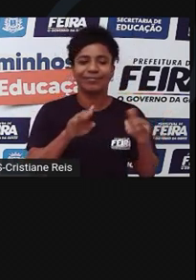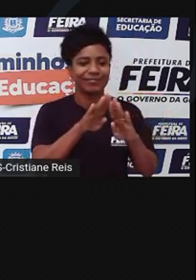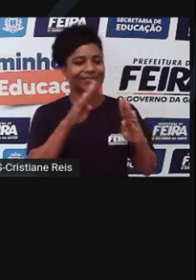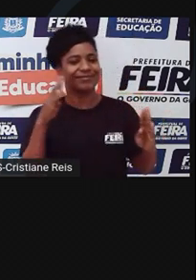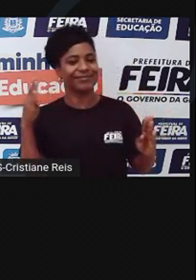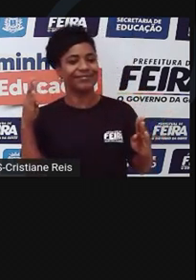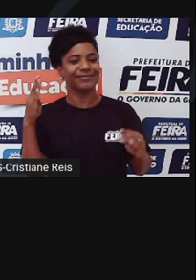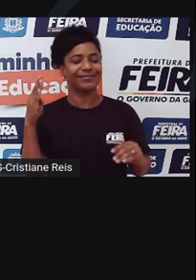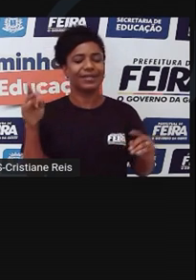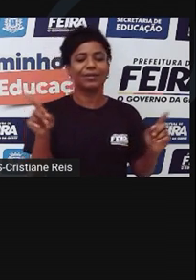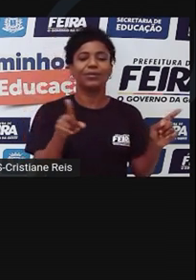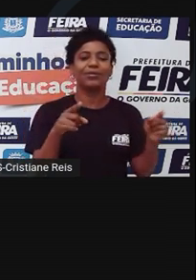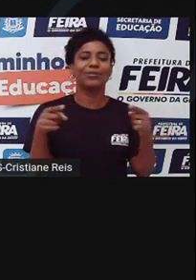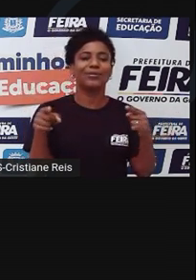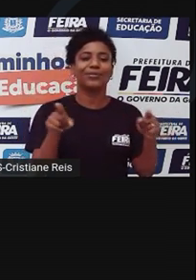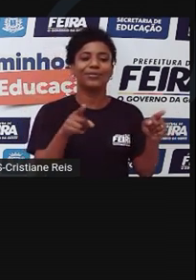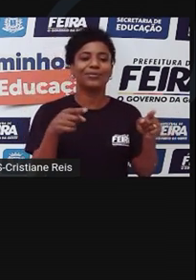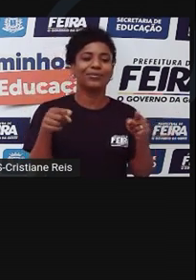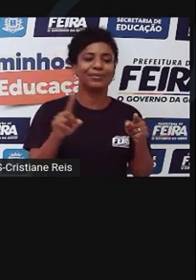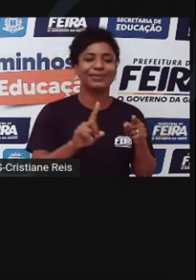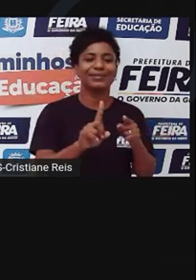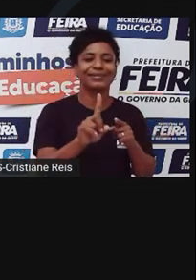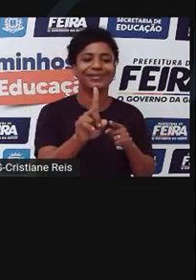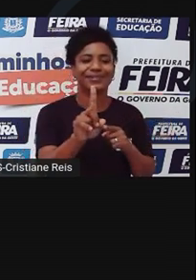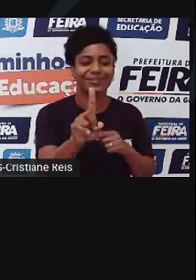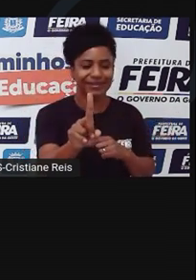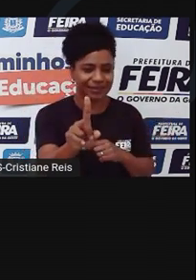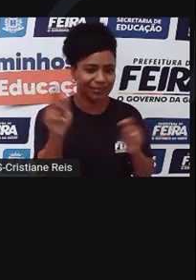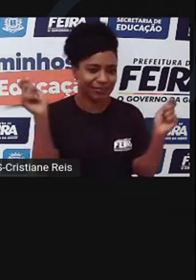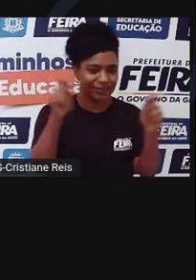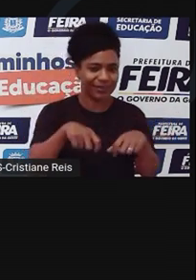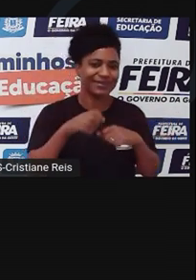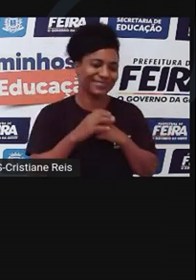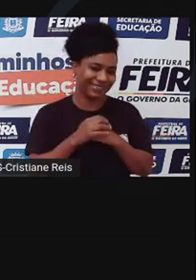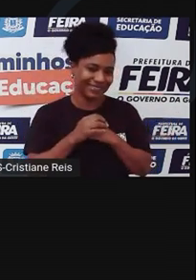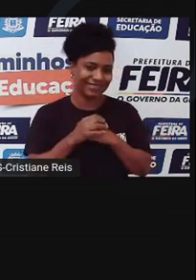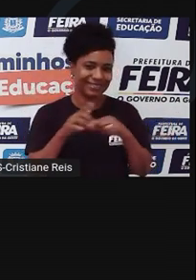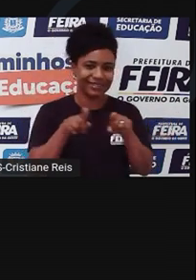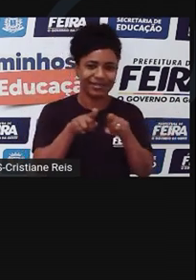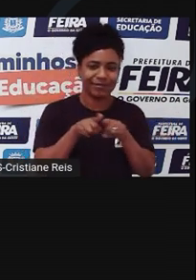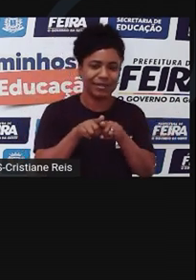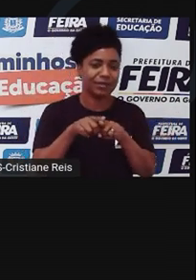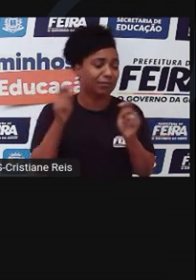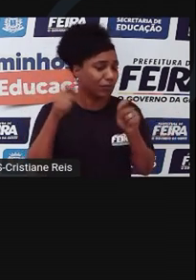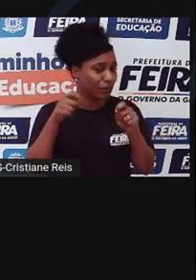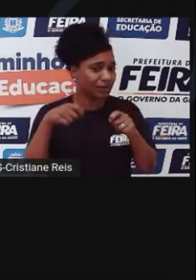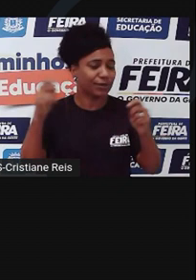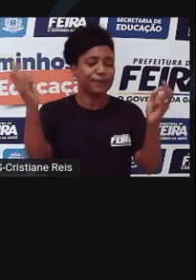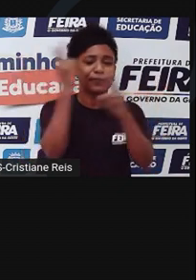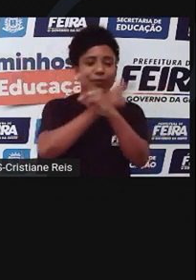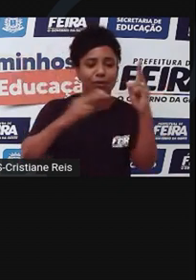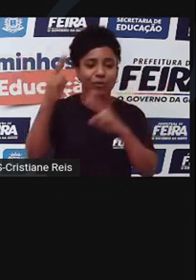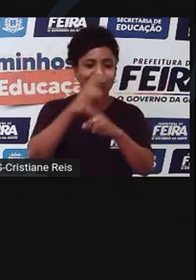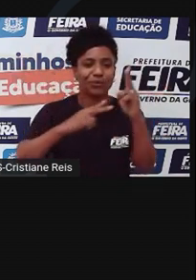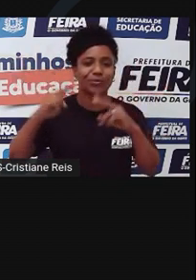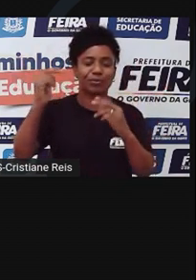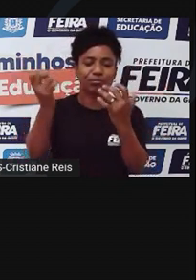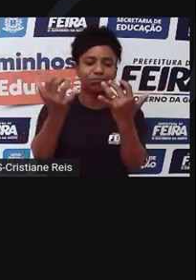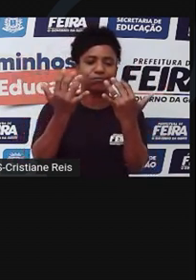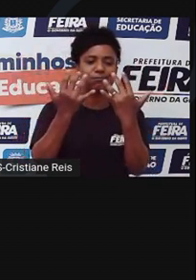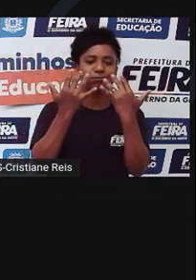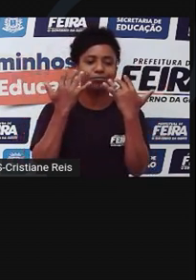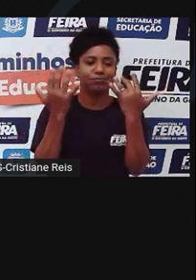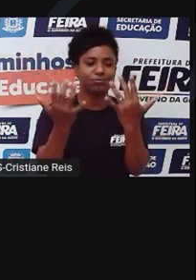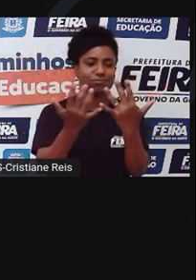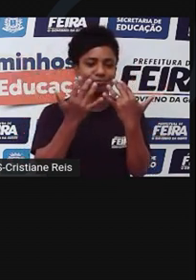de um cômodo podem ser monitorados e regulados para evitar problemas de saúde derivados disso não e domésticos no